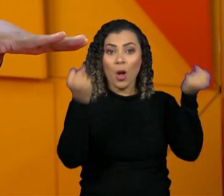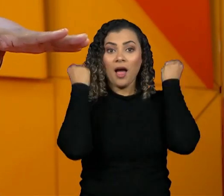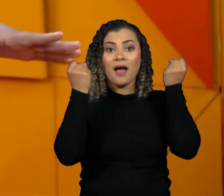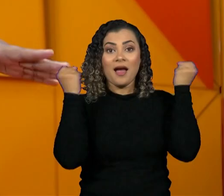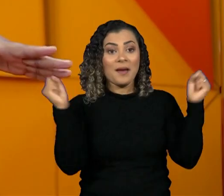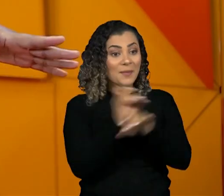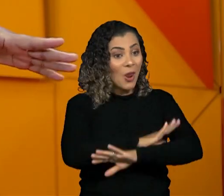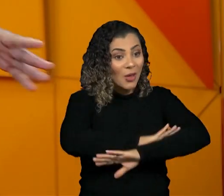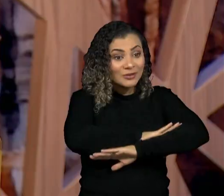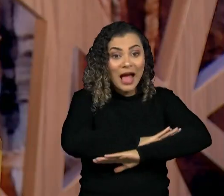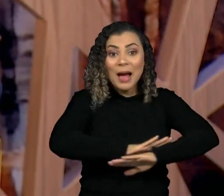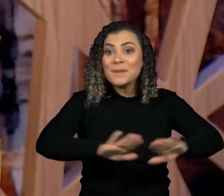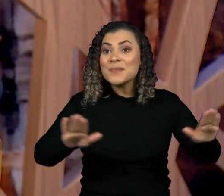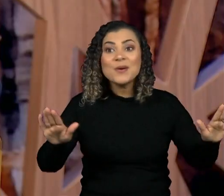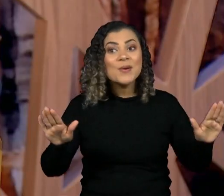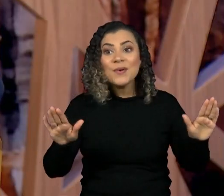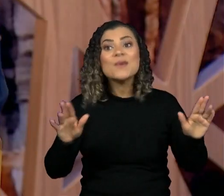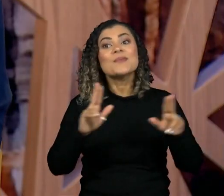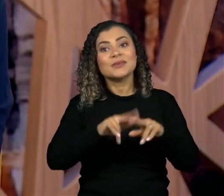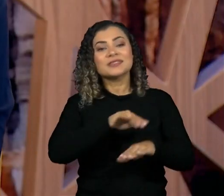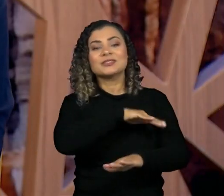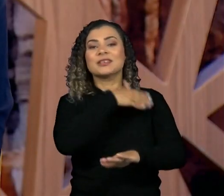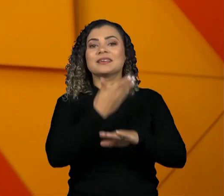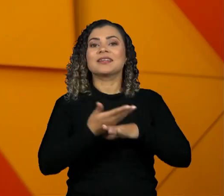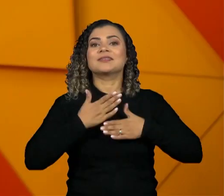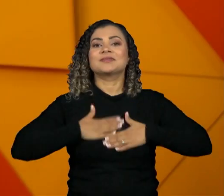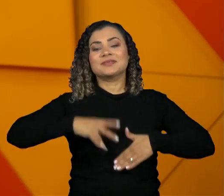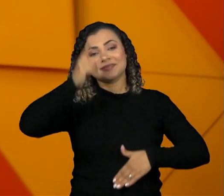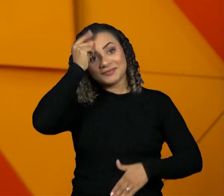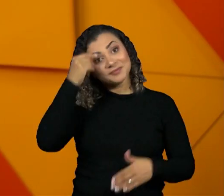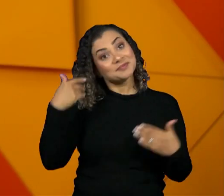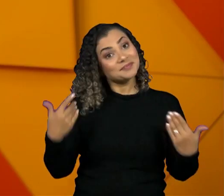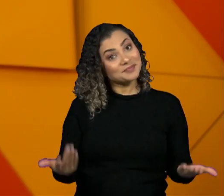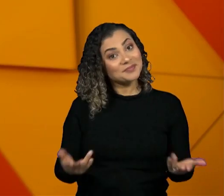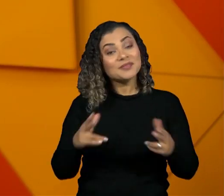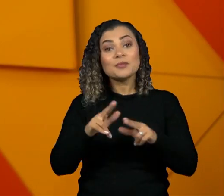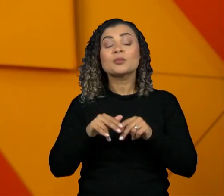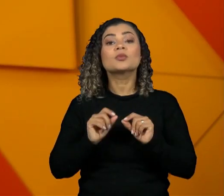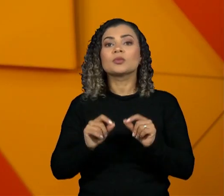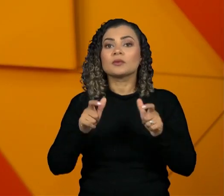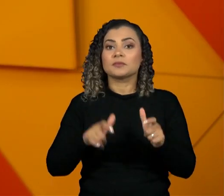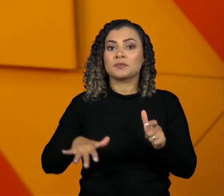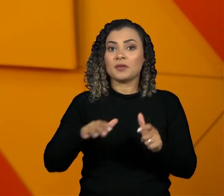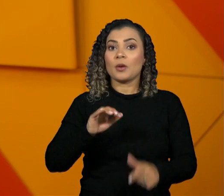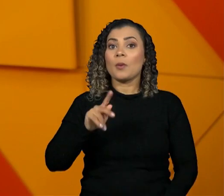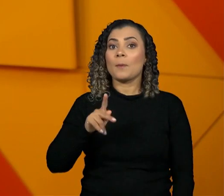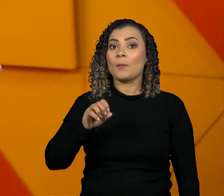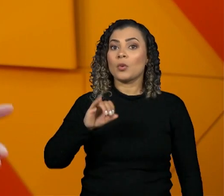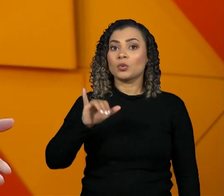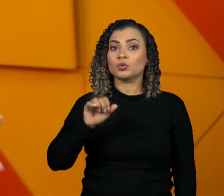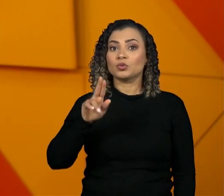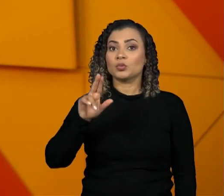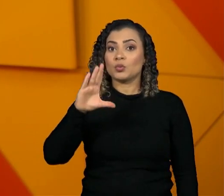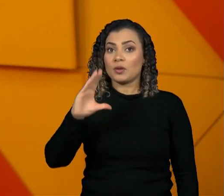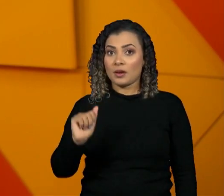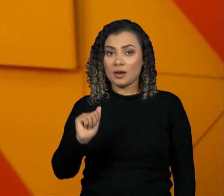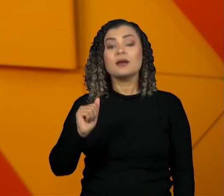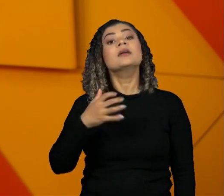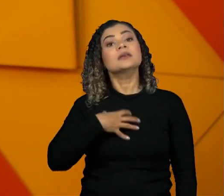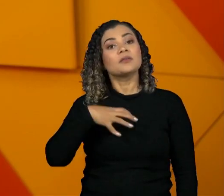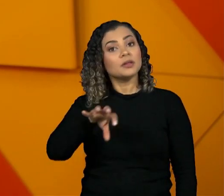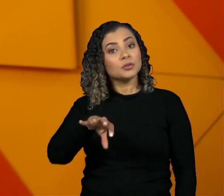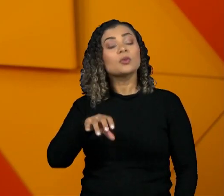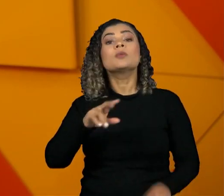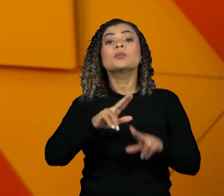mais sofrimento ao longo do dia. E natural de Pojuca, na região metropolitana de Salvador, o humorista